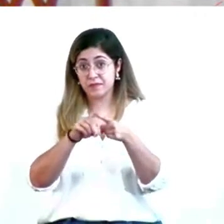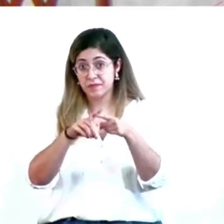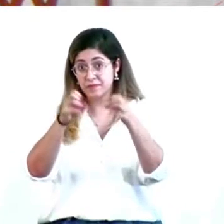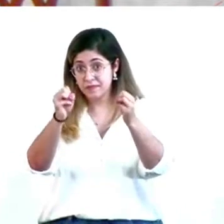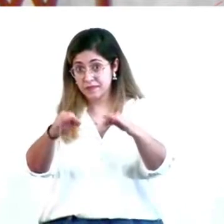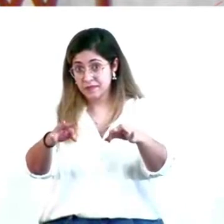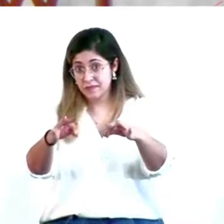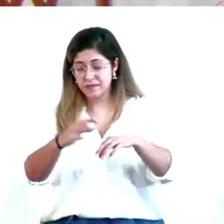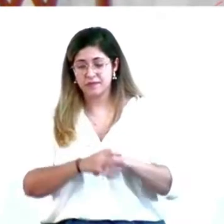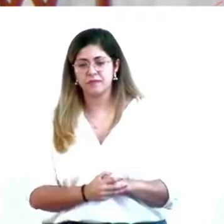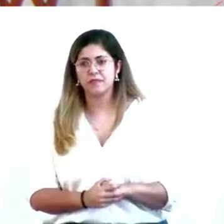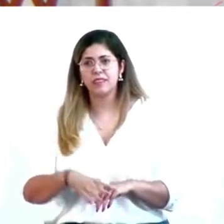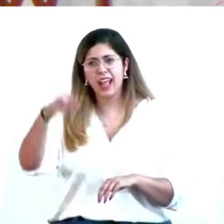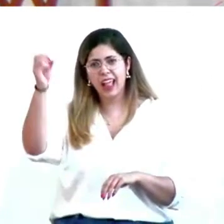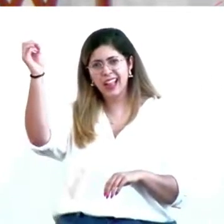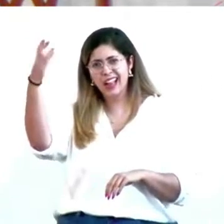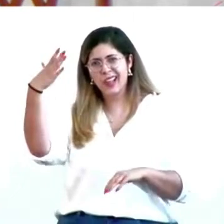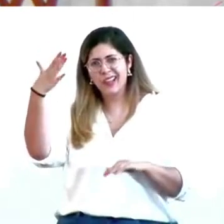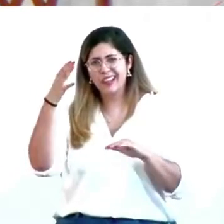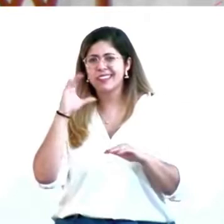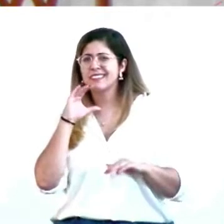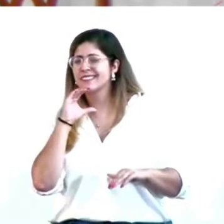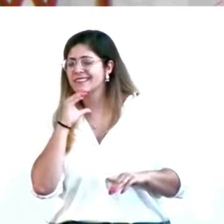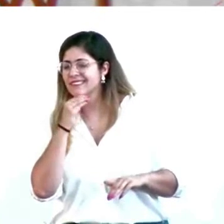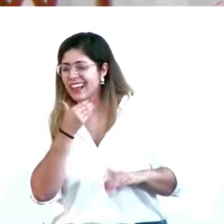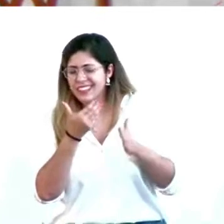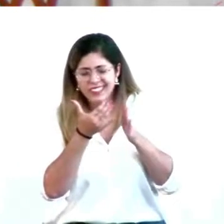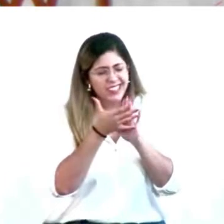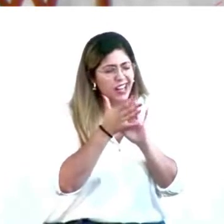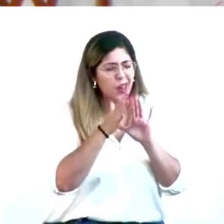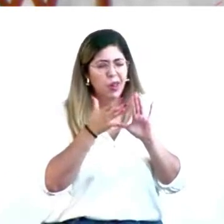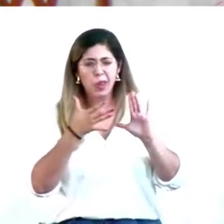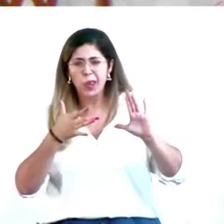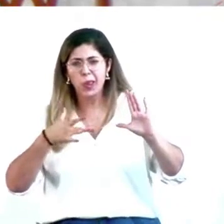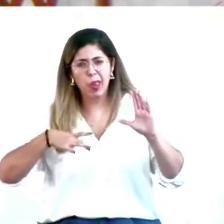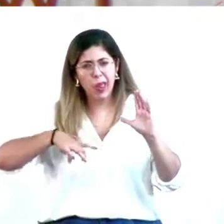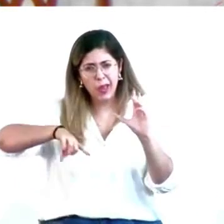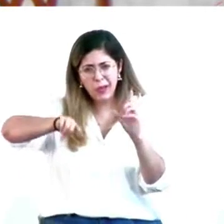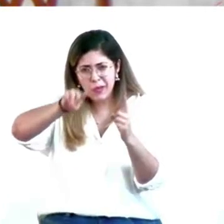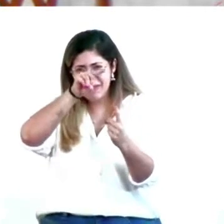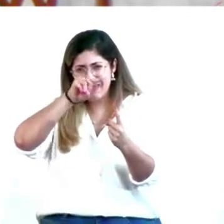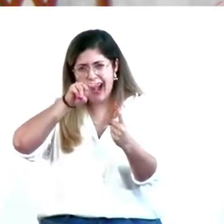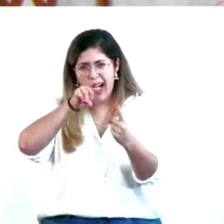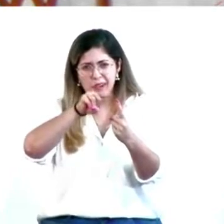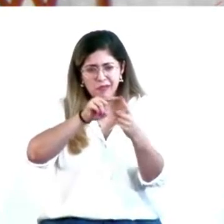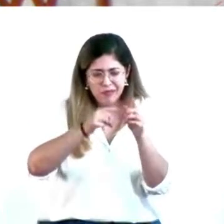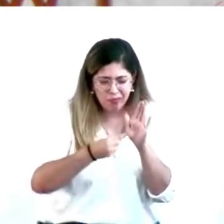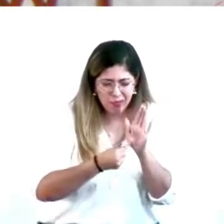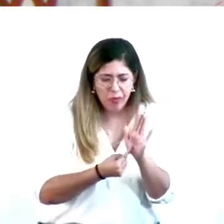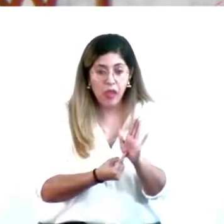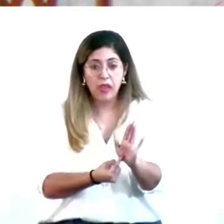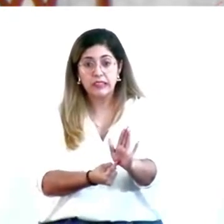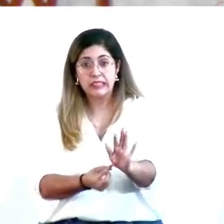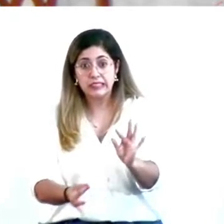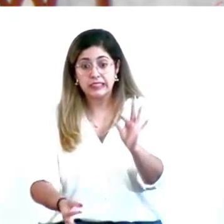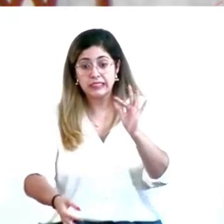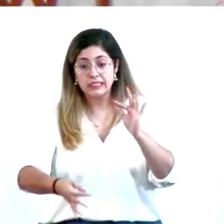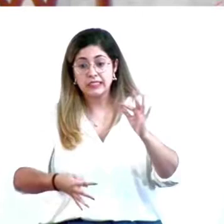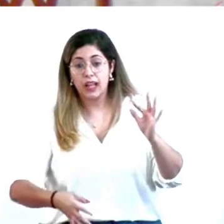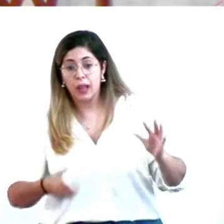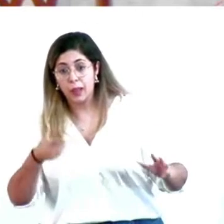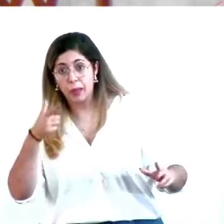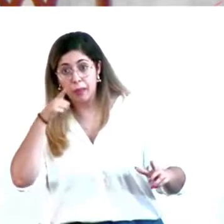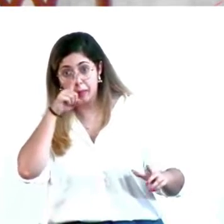que ilumina, que aquece, que aponta direção, avisa sobre os perigos e produz